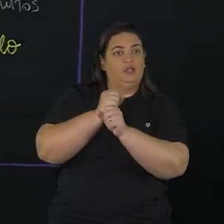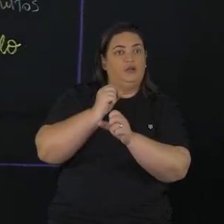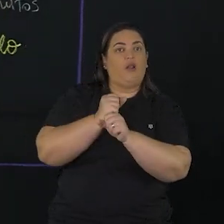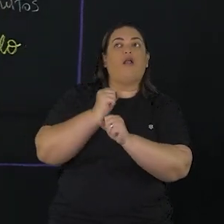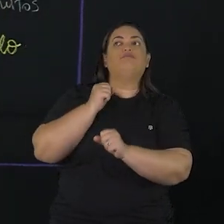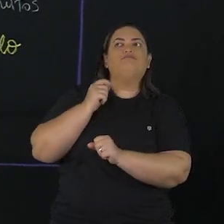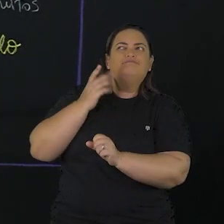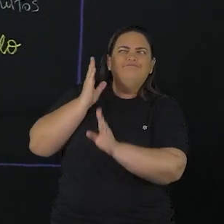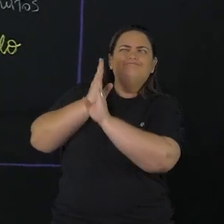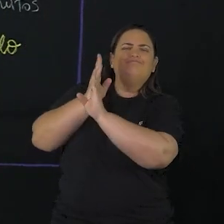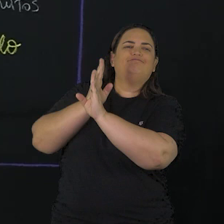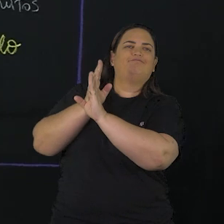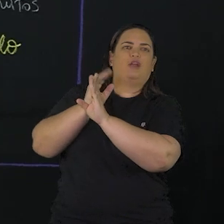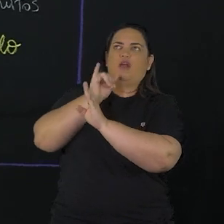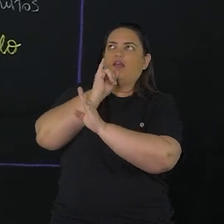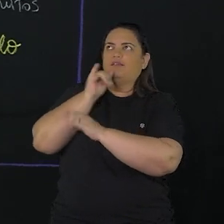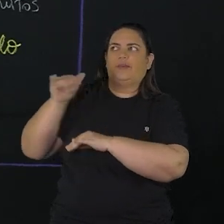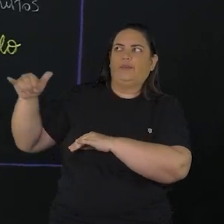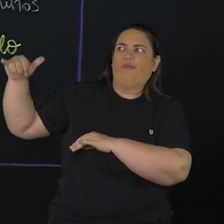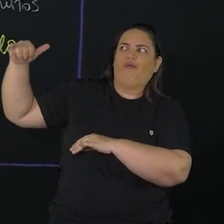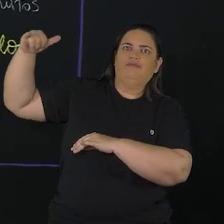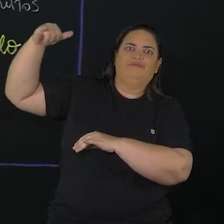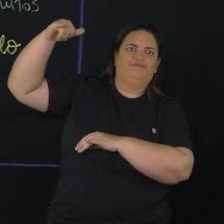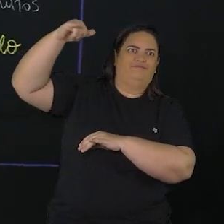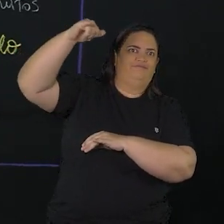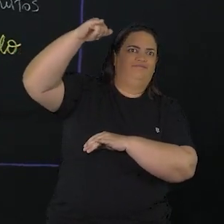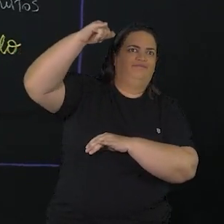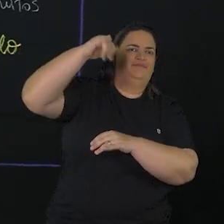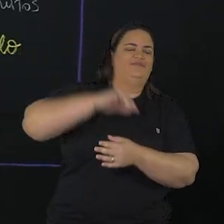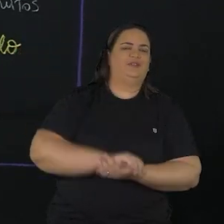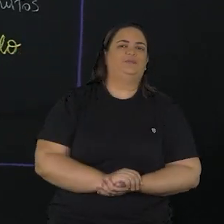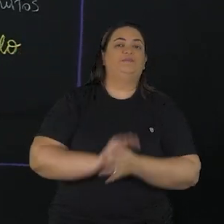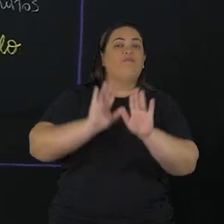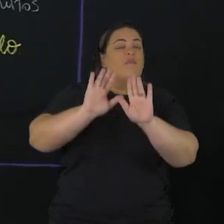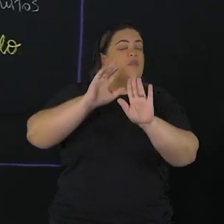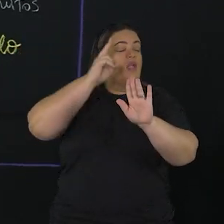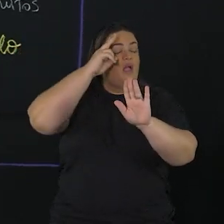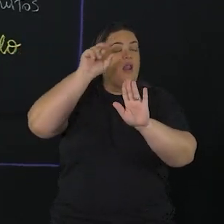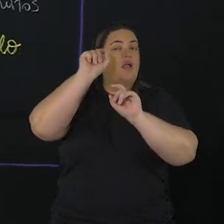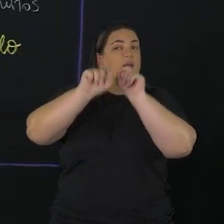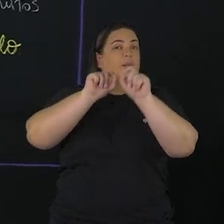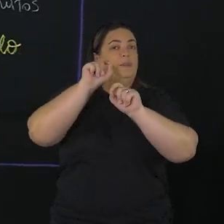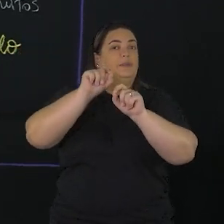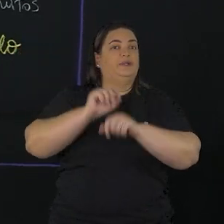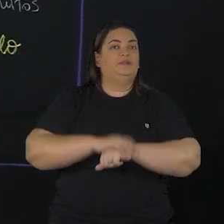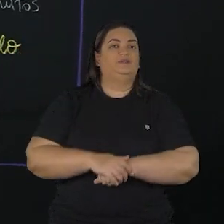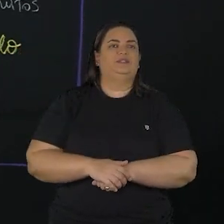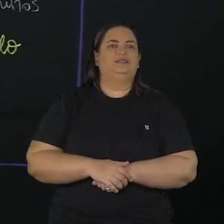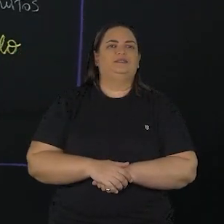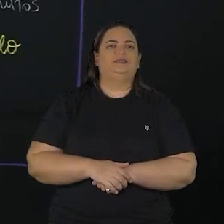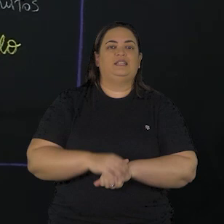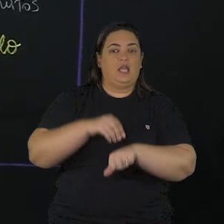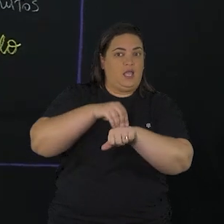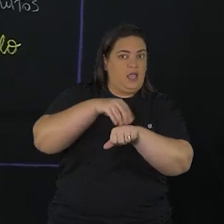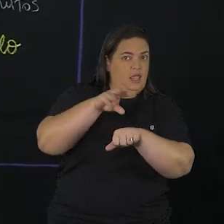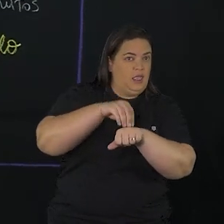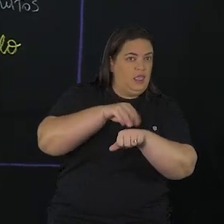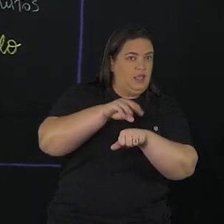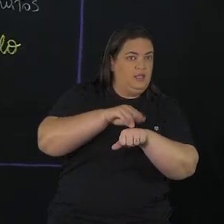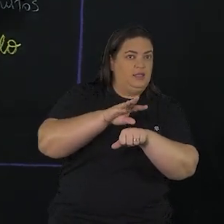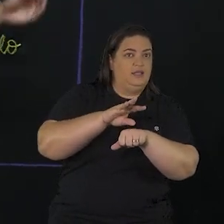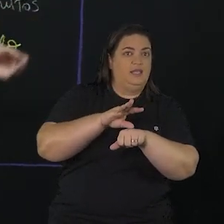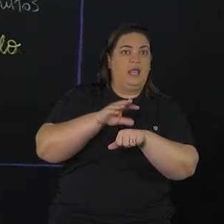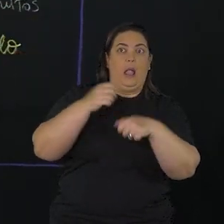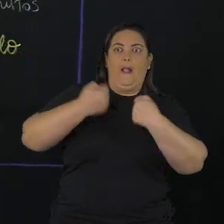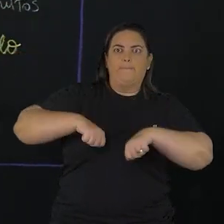bastante utilizada na nossa aviação. Lembrando também que não necessariamente ou não obrigatoriamente eu